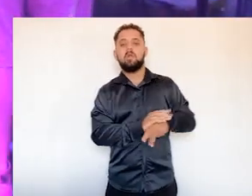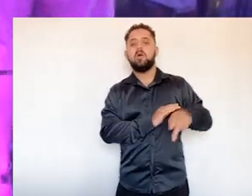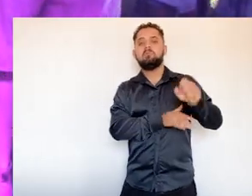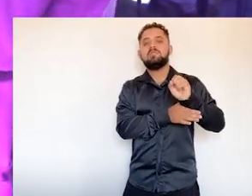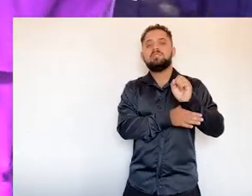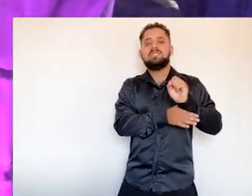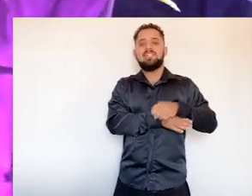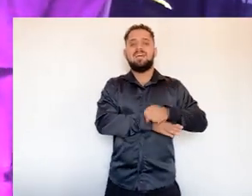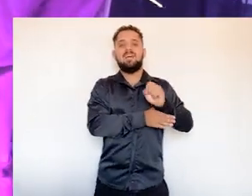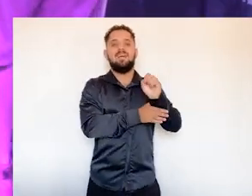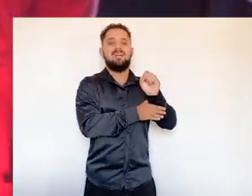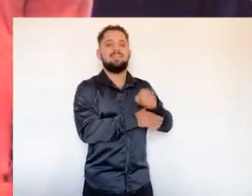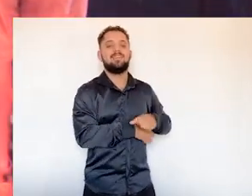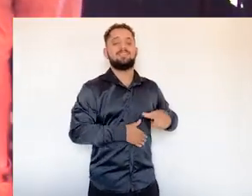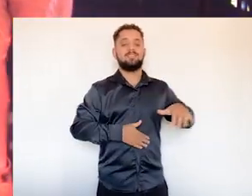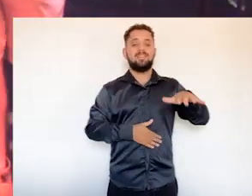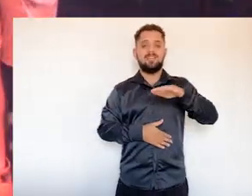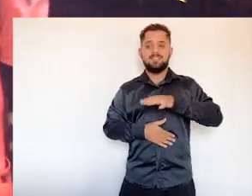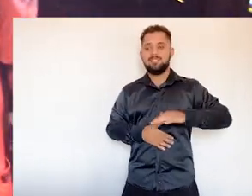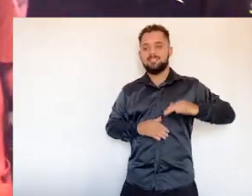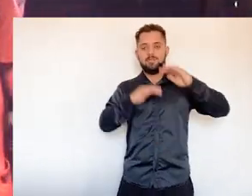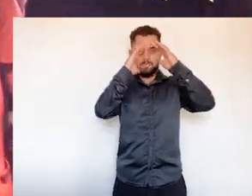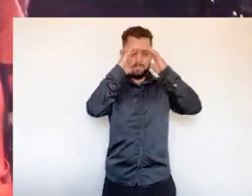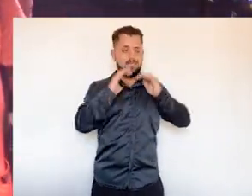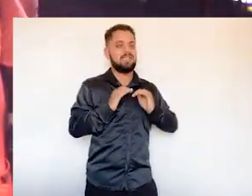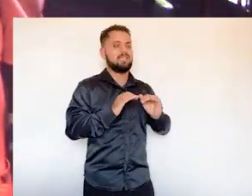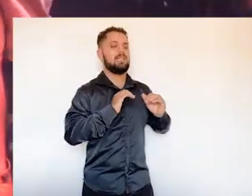morando junto do lado da cachoeira.